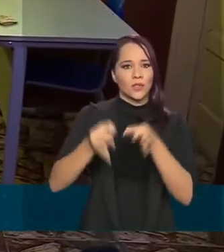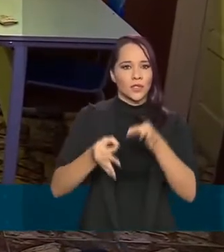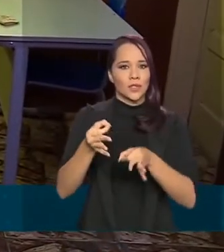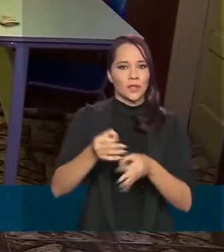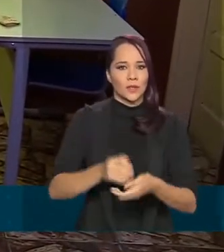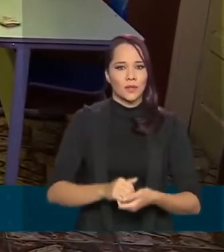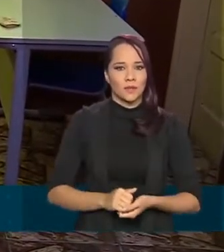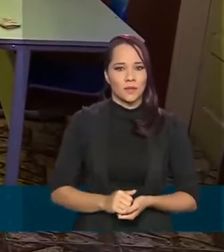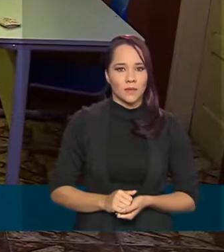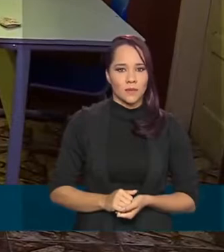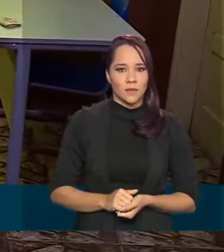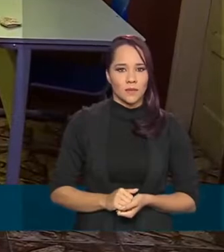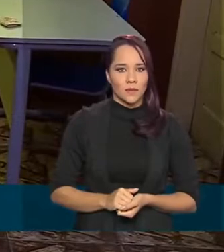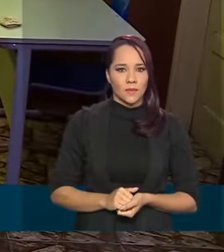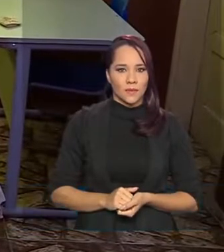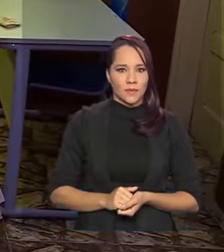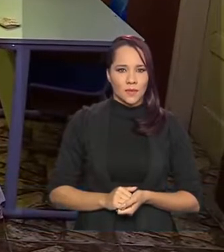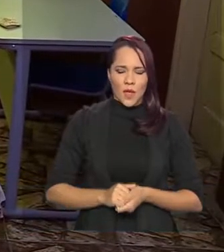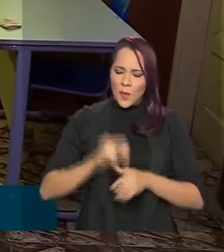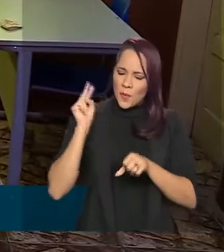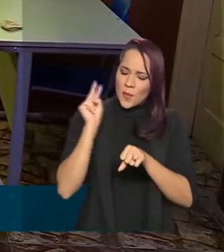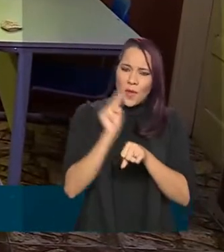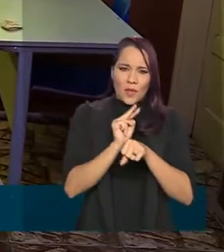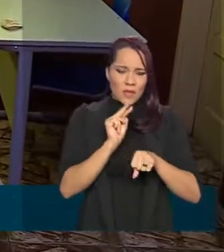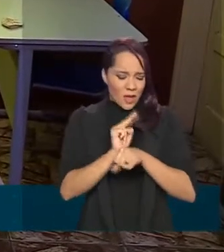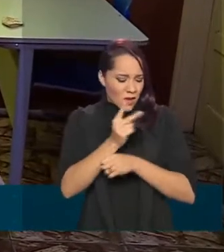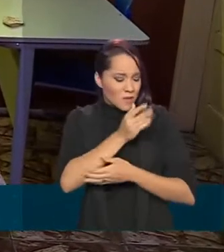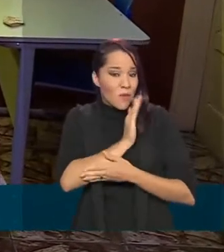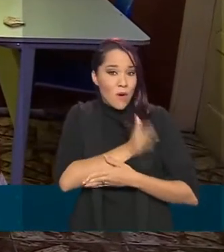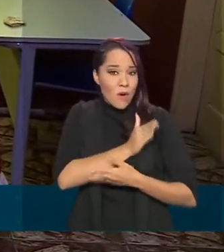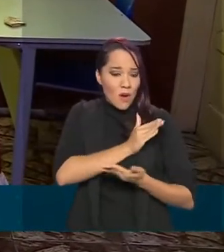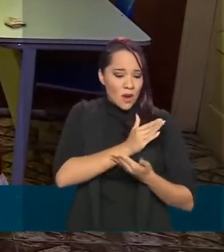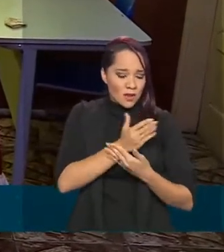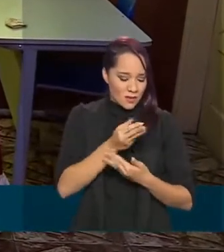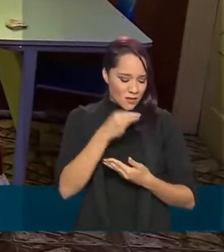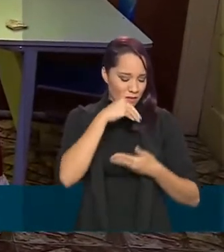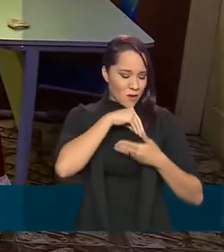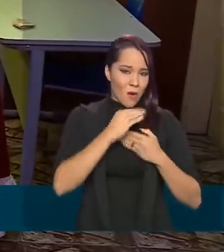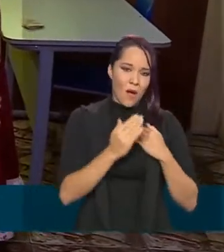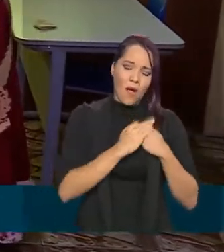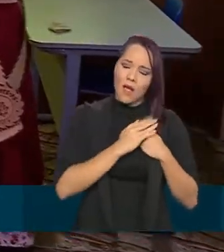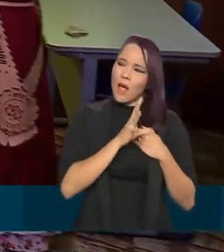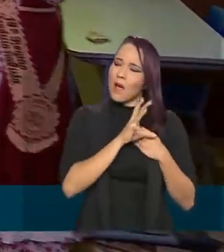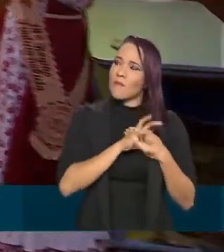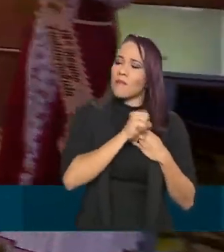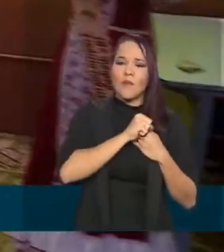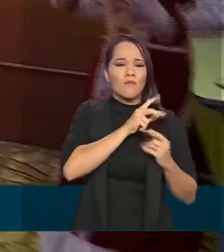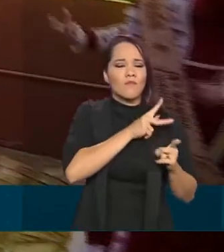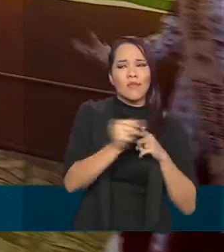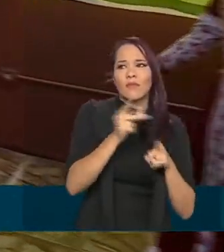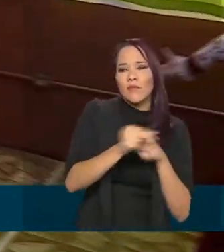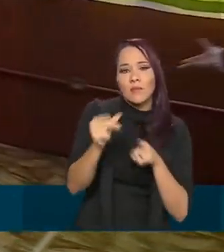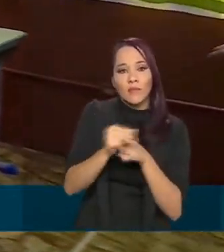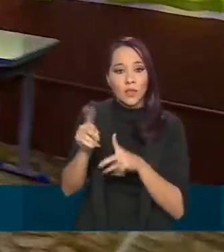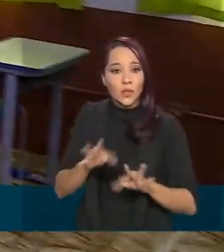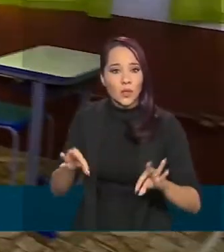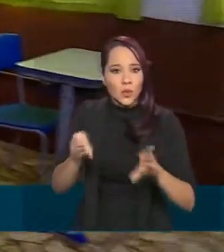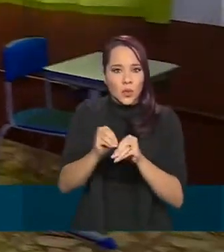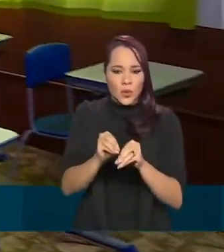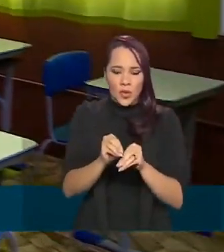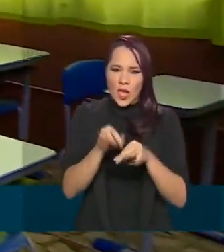perdão. Conservo em meu coração o amor que tudo vence. Sou